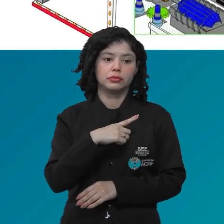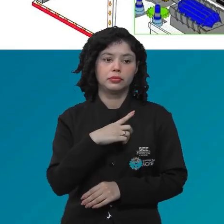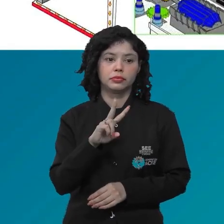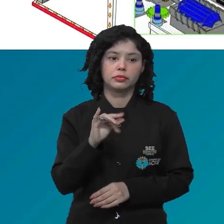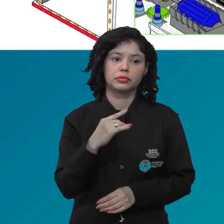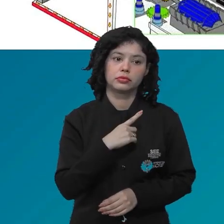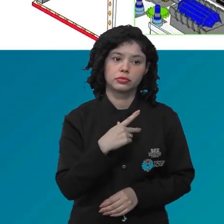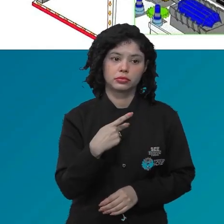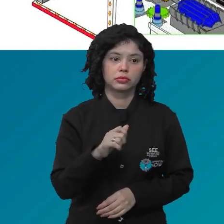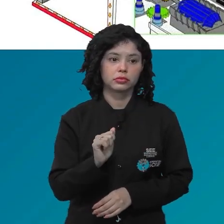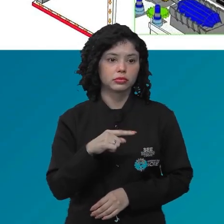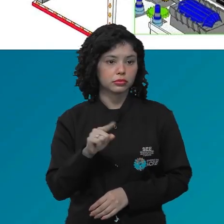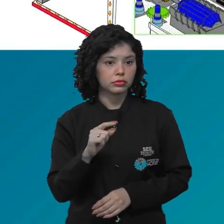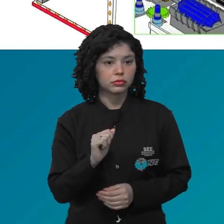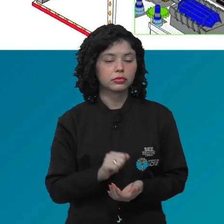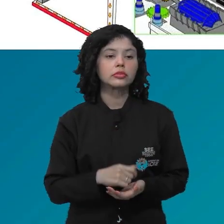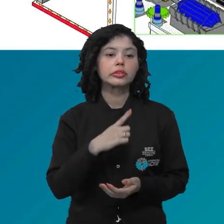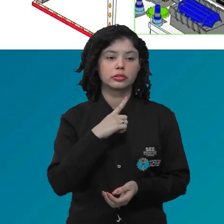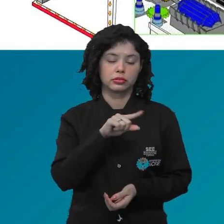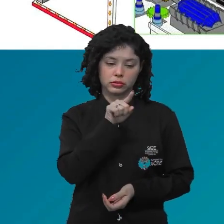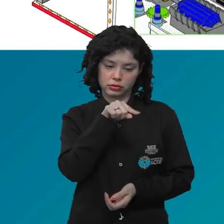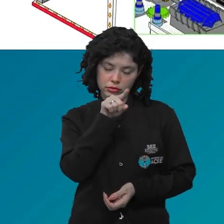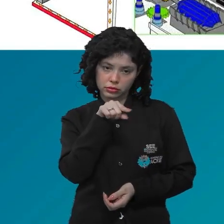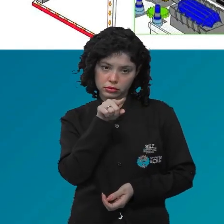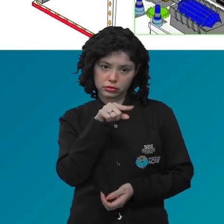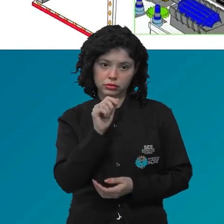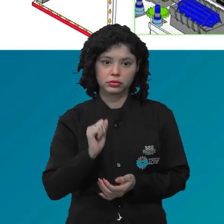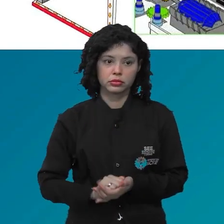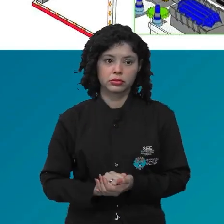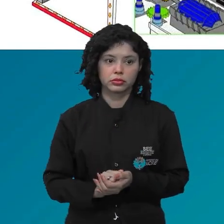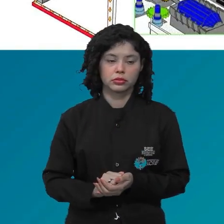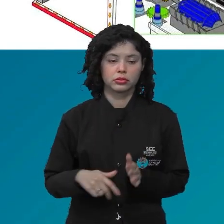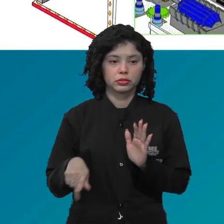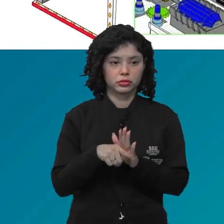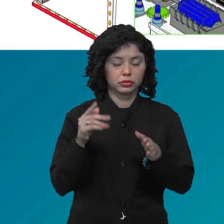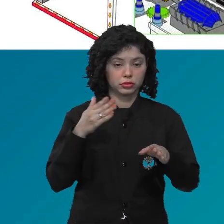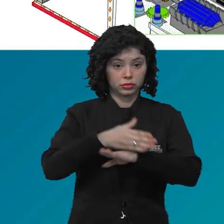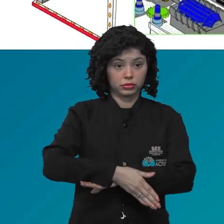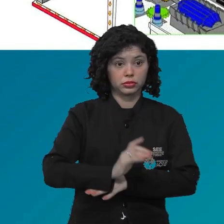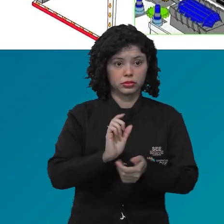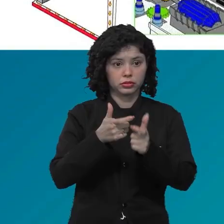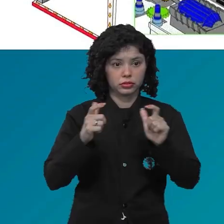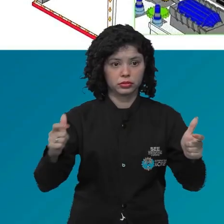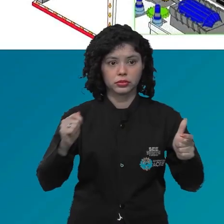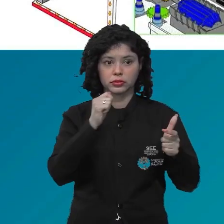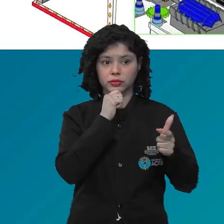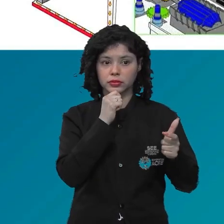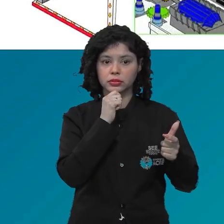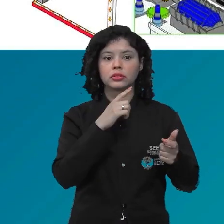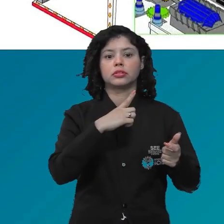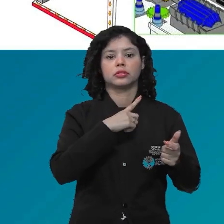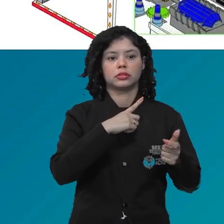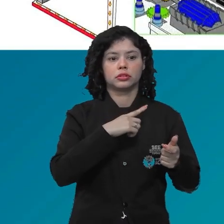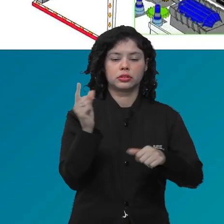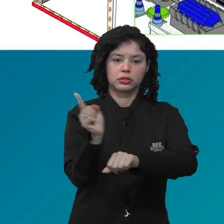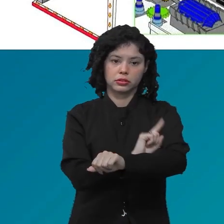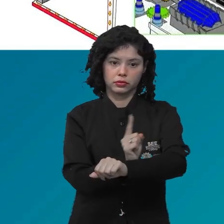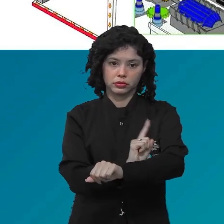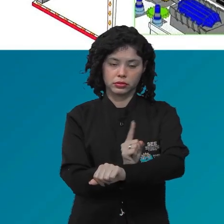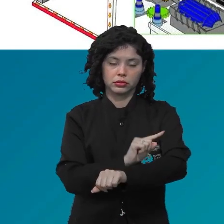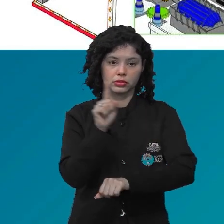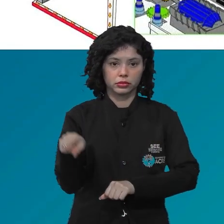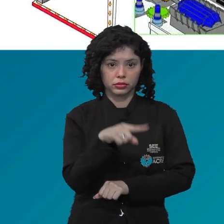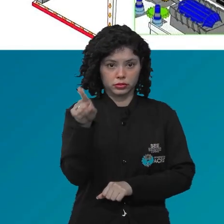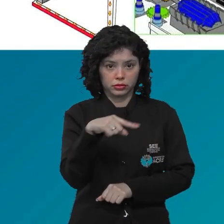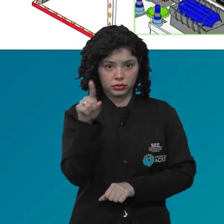das pás vai acionar esse eixo, que vai passar por engrenagens e vai aumentar aqui, então tem um aumento da velocidade ali dos